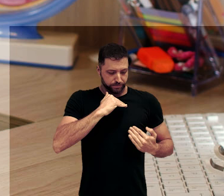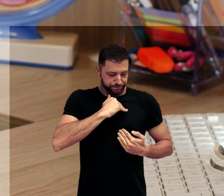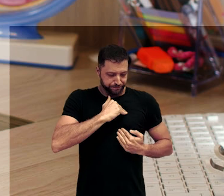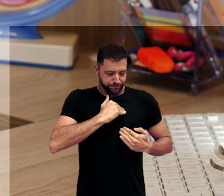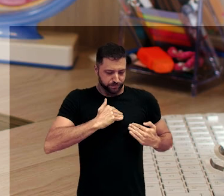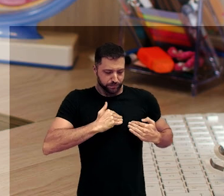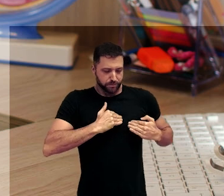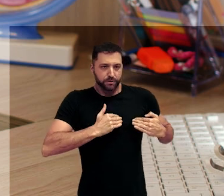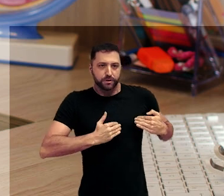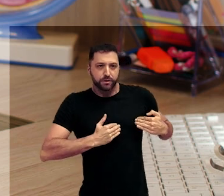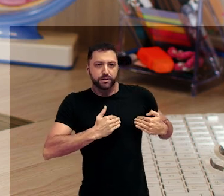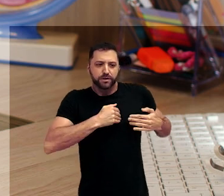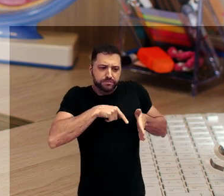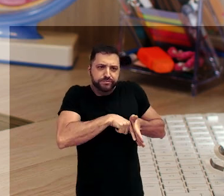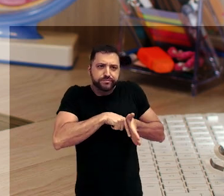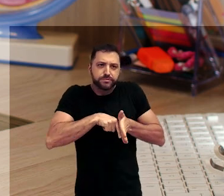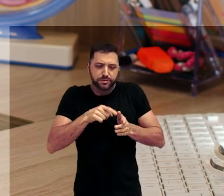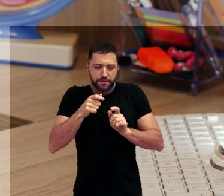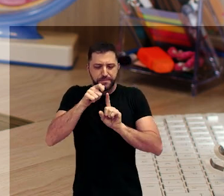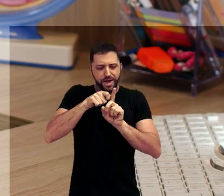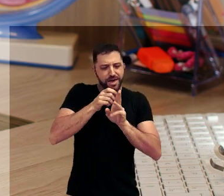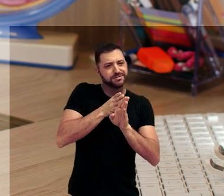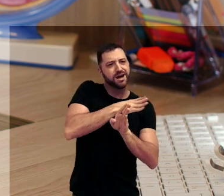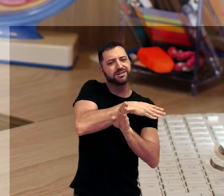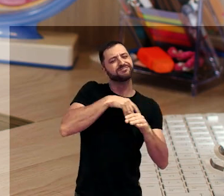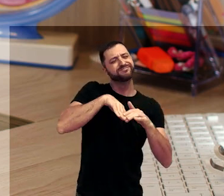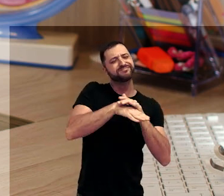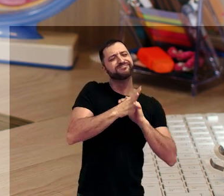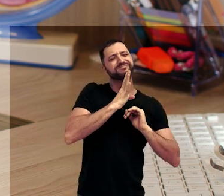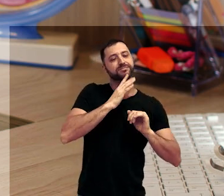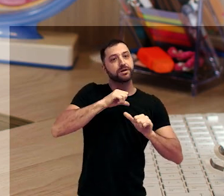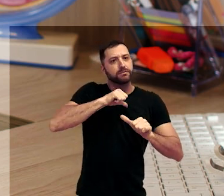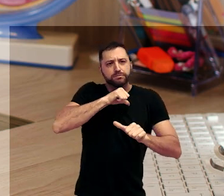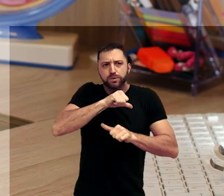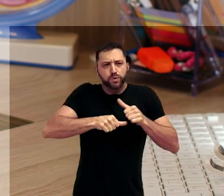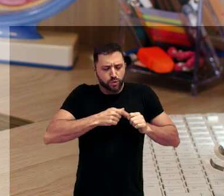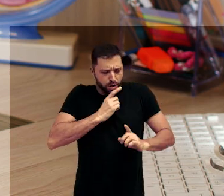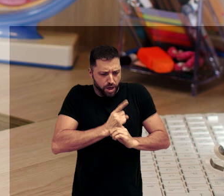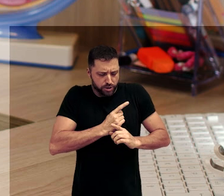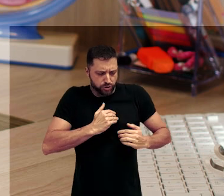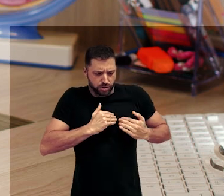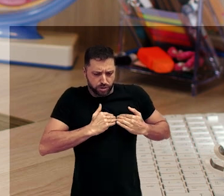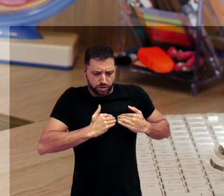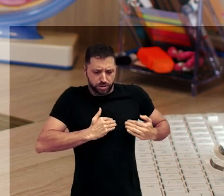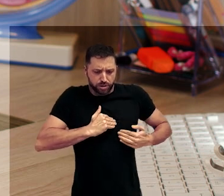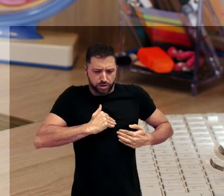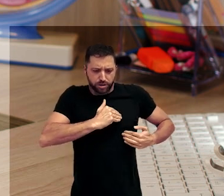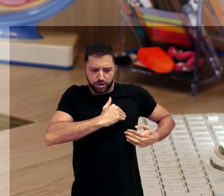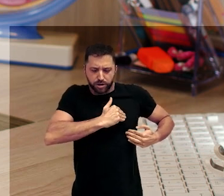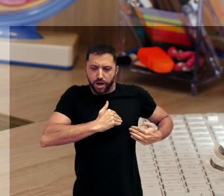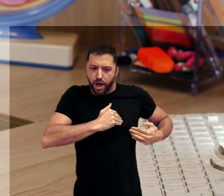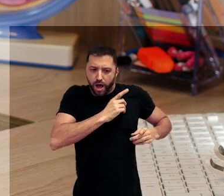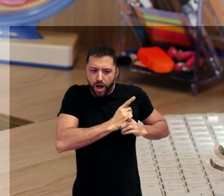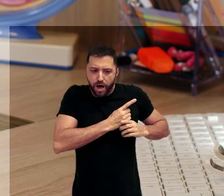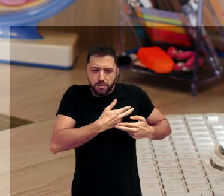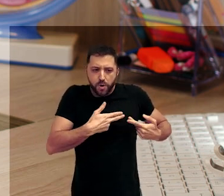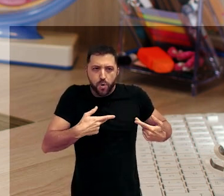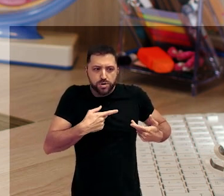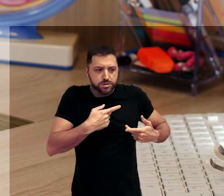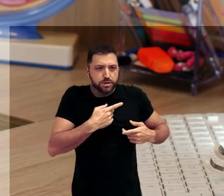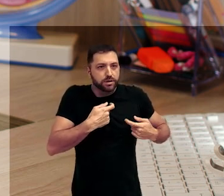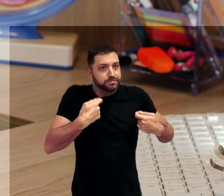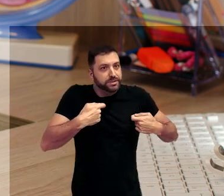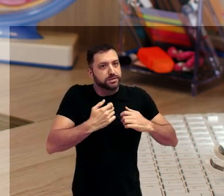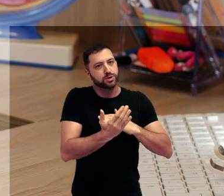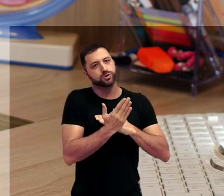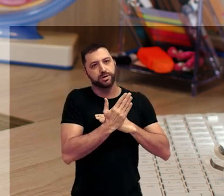autoconhecimento. Então ninguém melhor do que você para saber que a sua mama está diferente do mês anterior, né? Então ele não faz o diagnóstico, não é